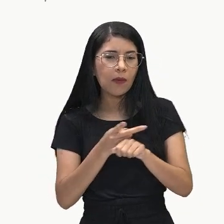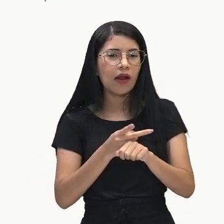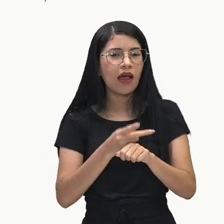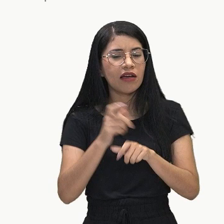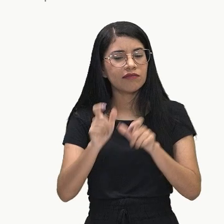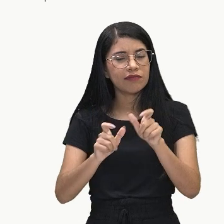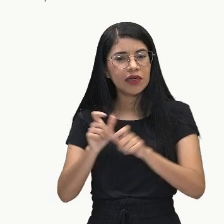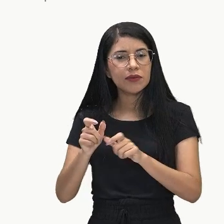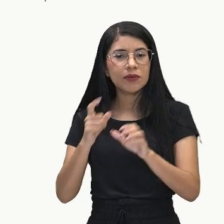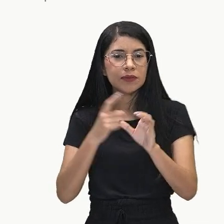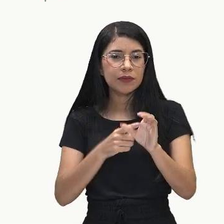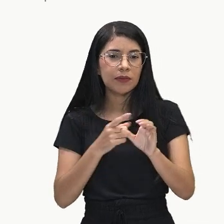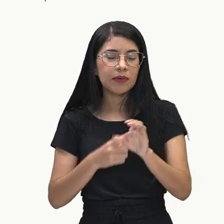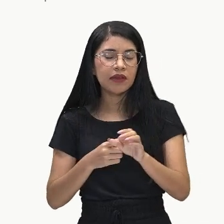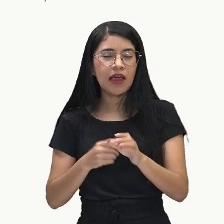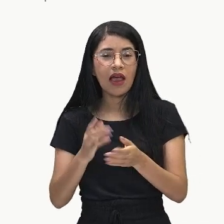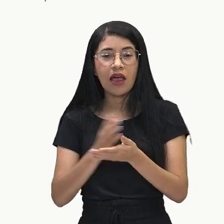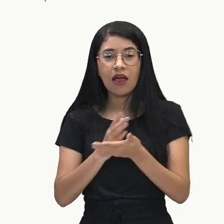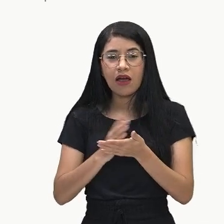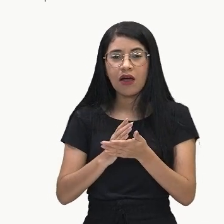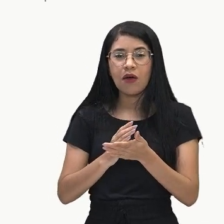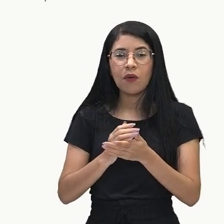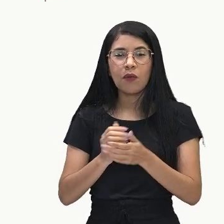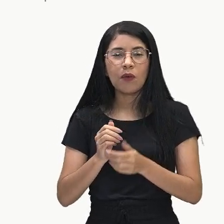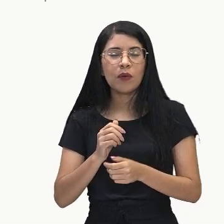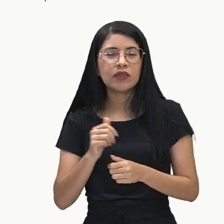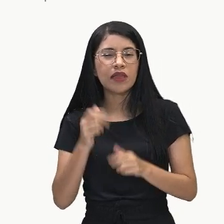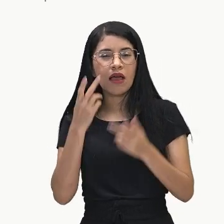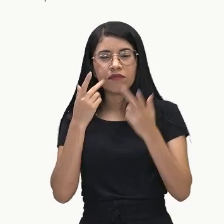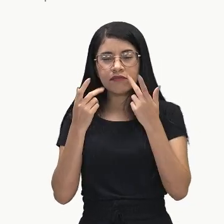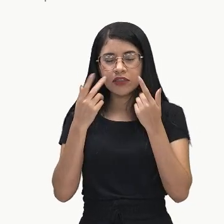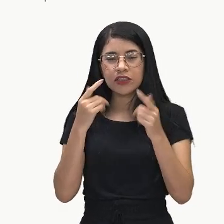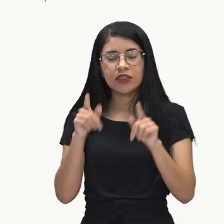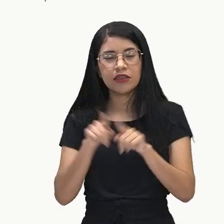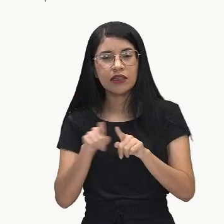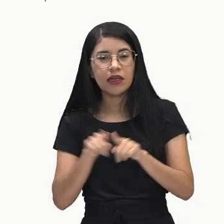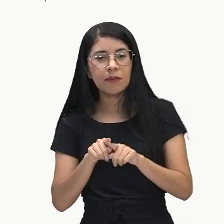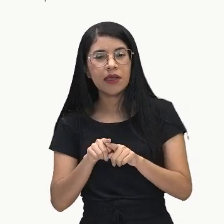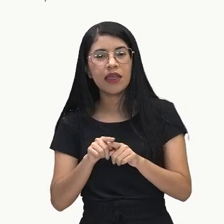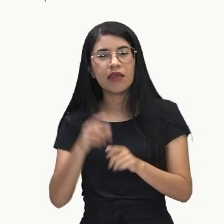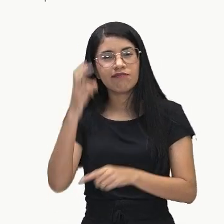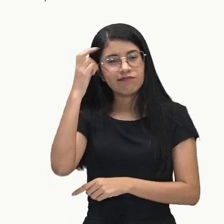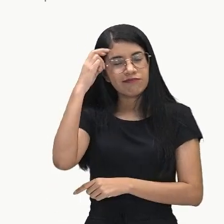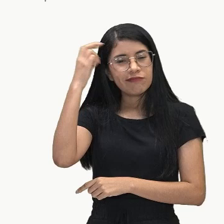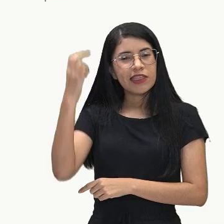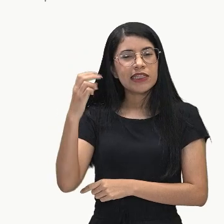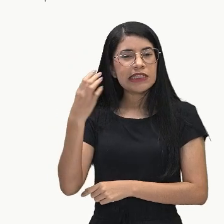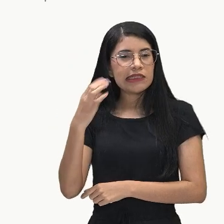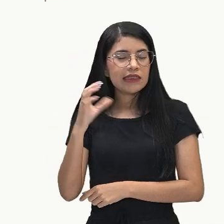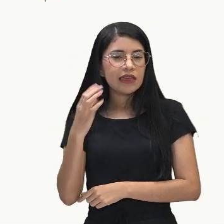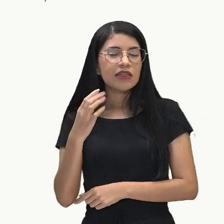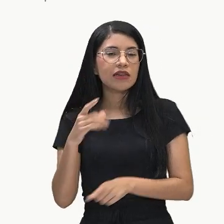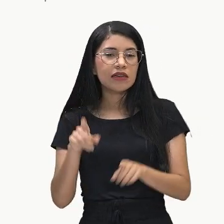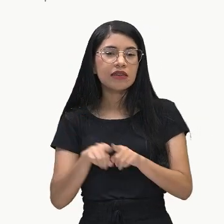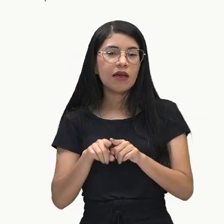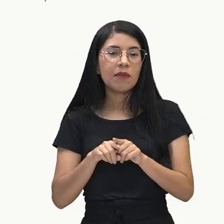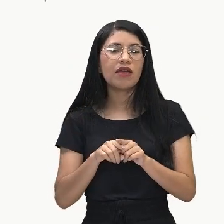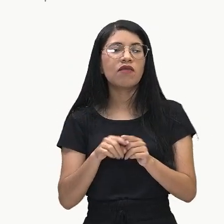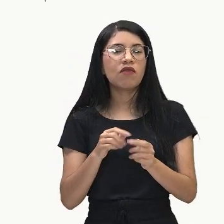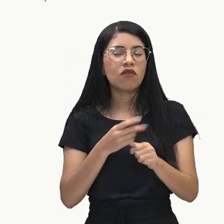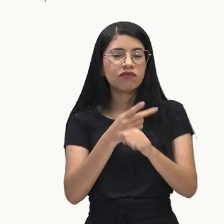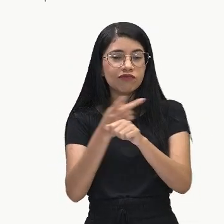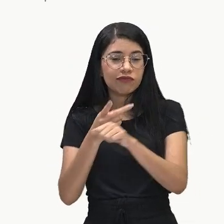muitos artistas, muitos intelectuais, muitos cientistas foram